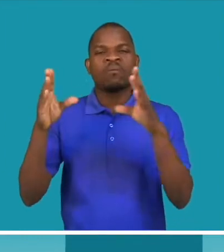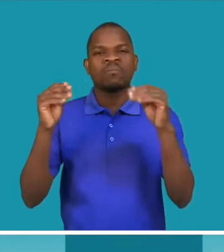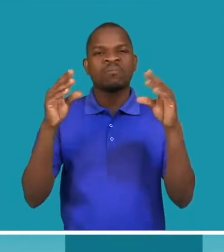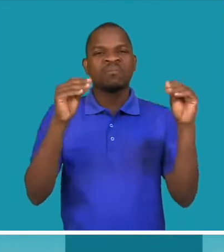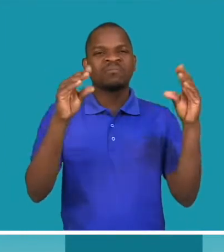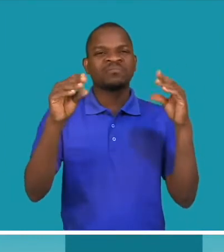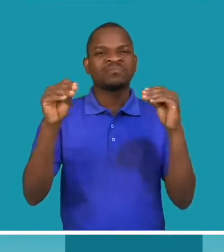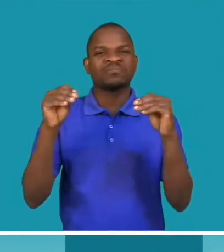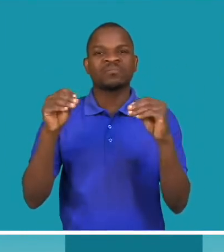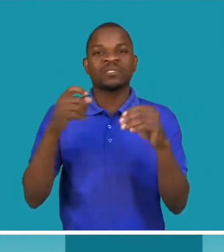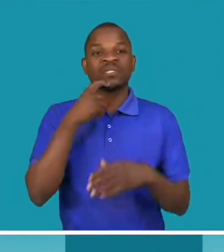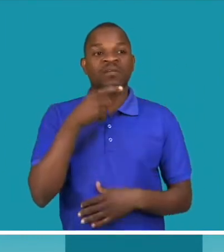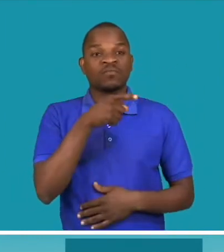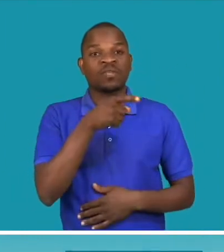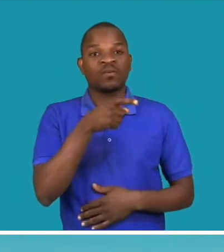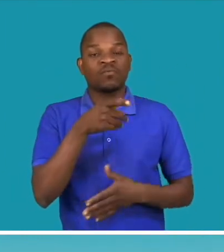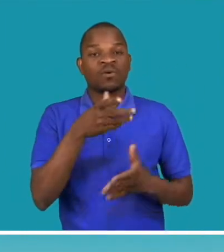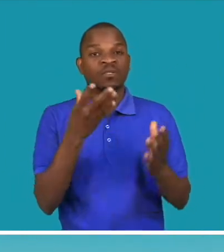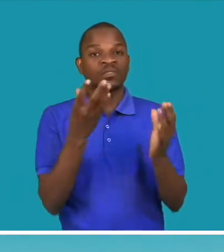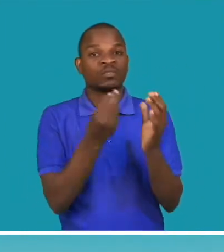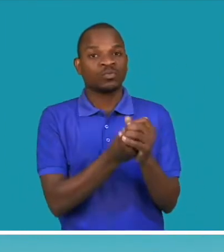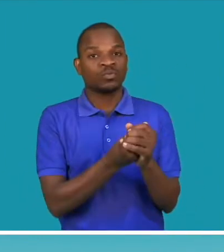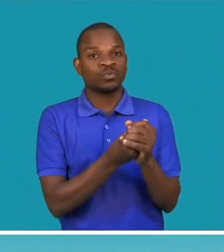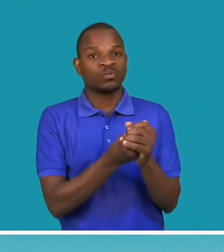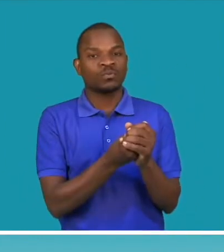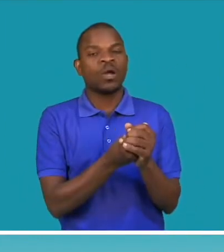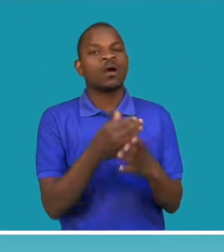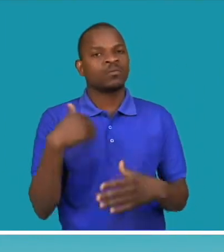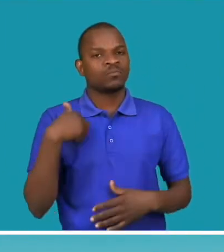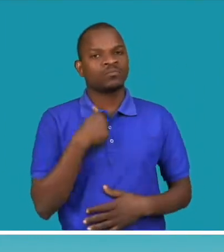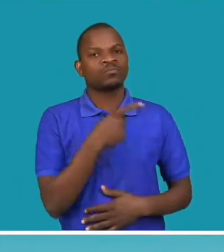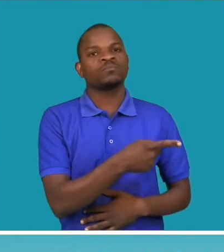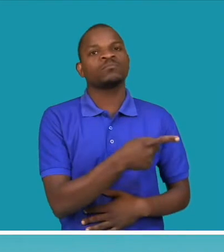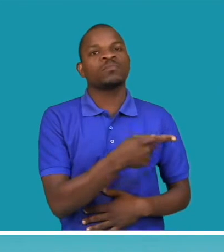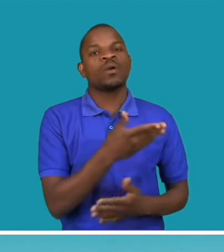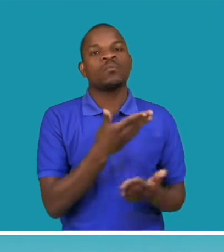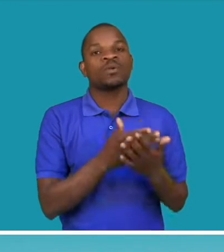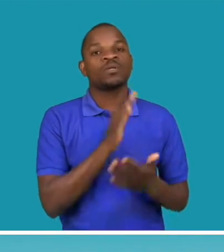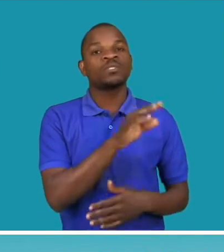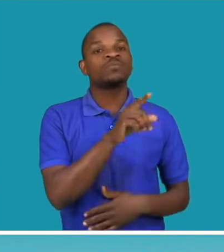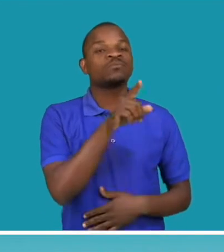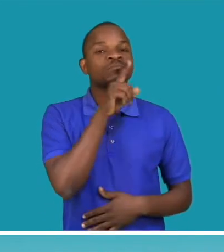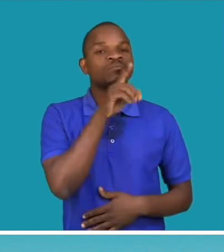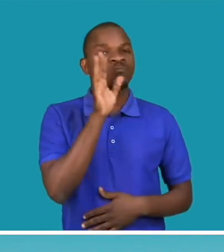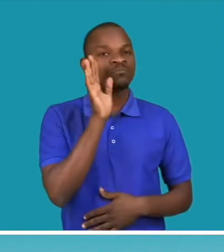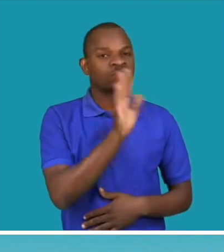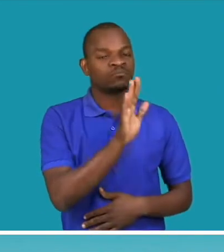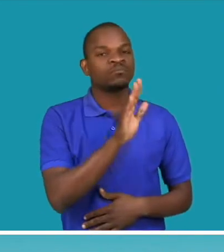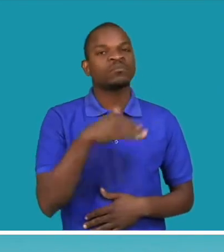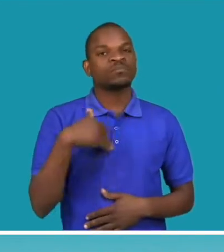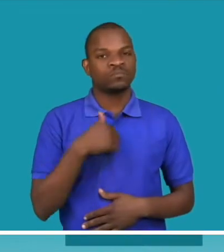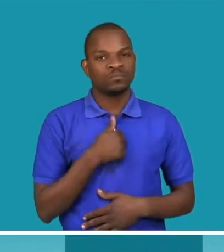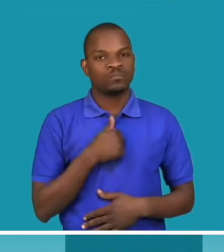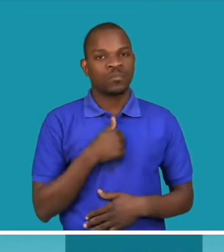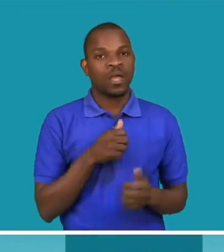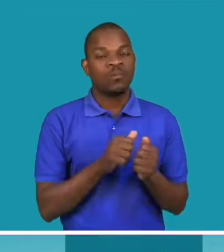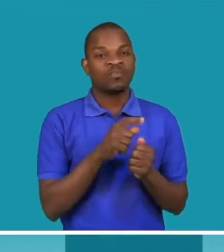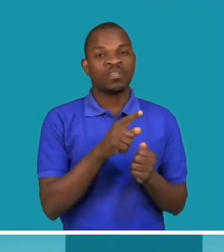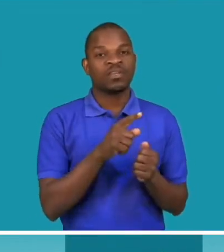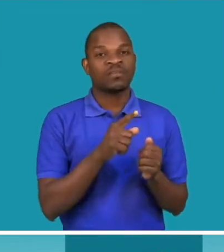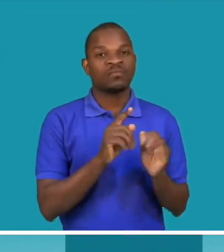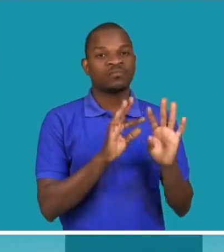falavam, diziam que, se você ficar com ele aqui, há de morrer aqui. O teu pai morreu também. A mãe dele também está